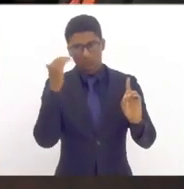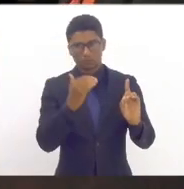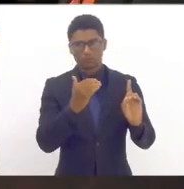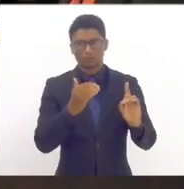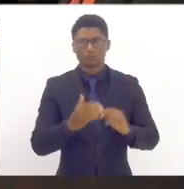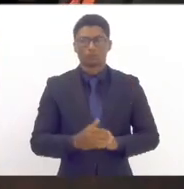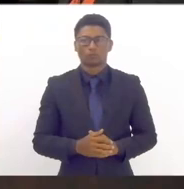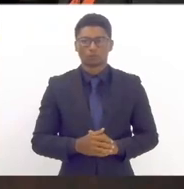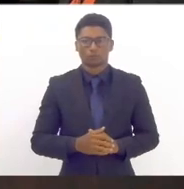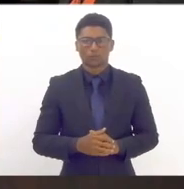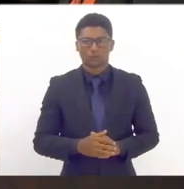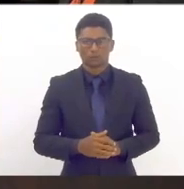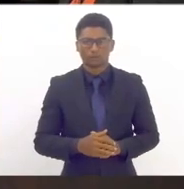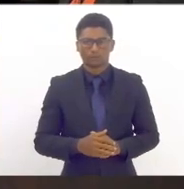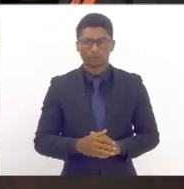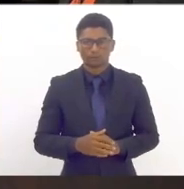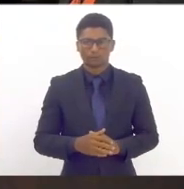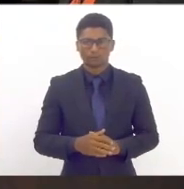também de